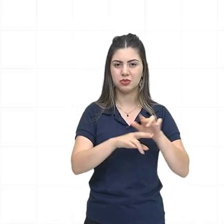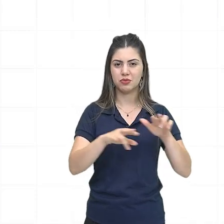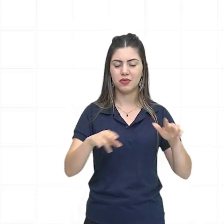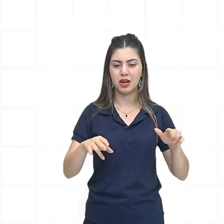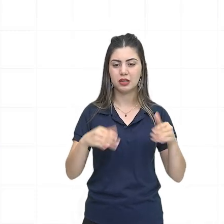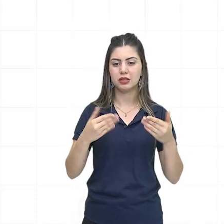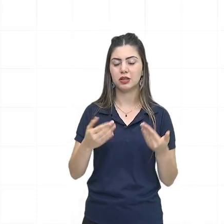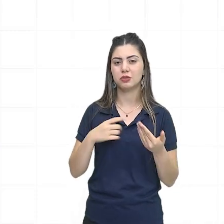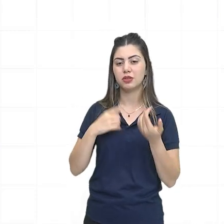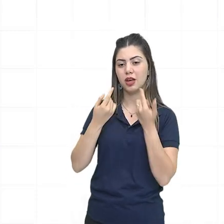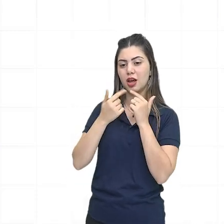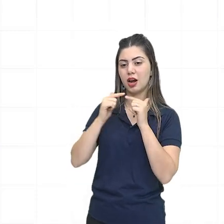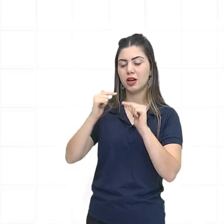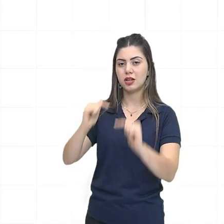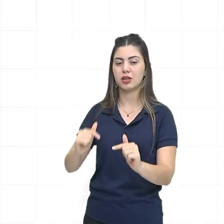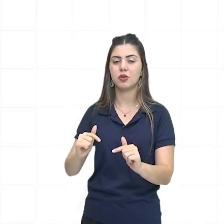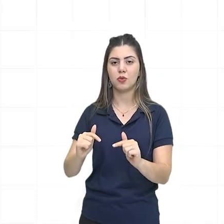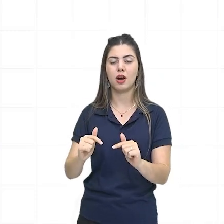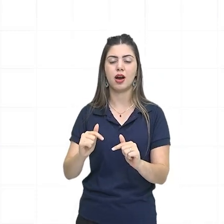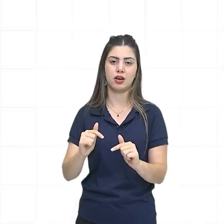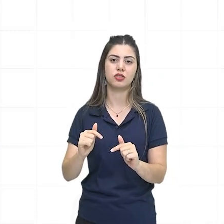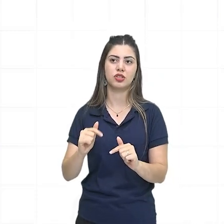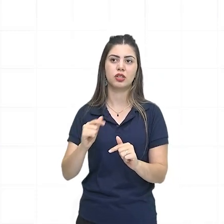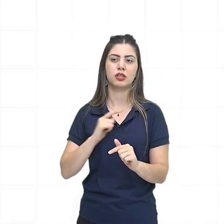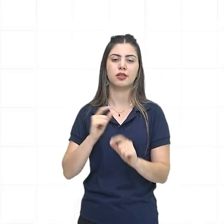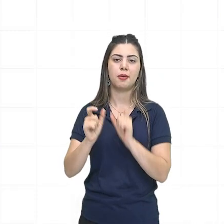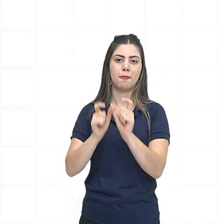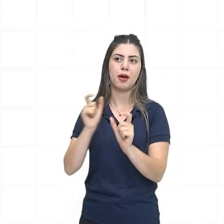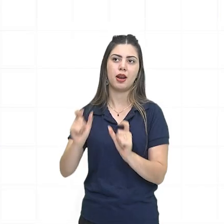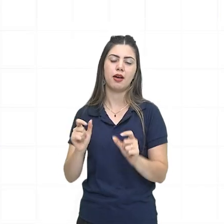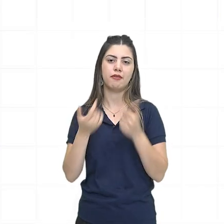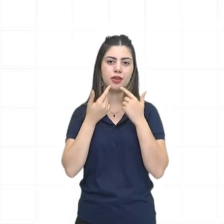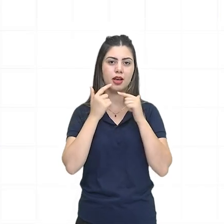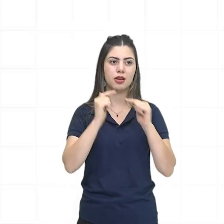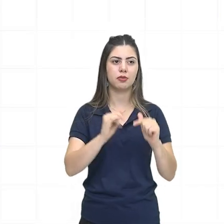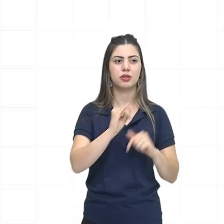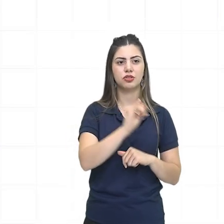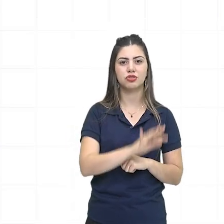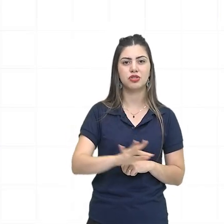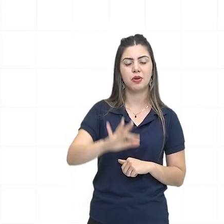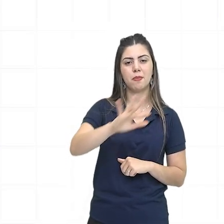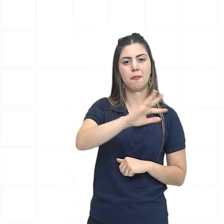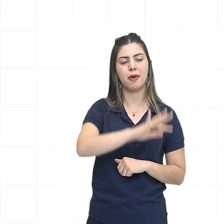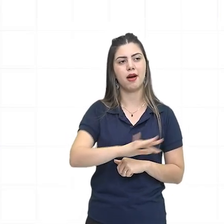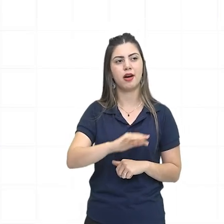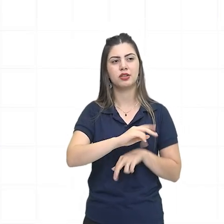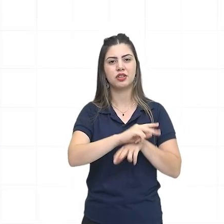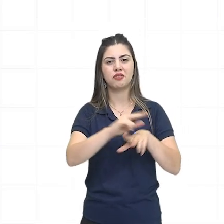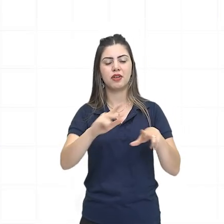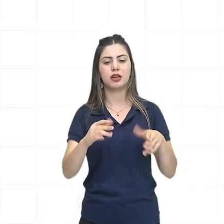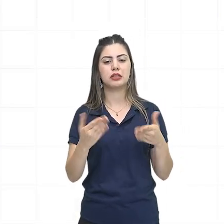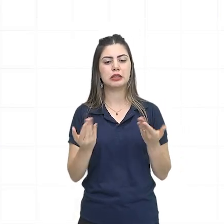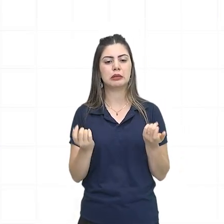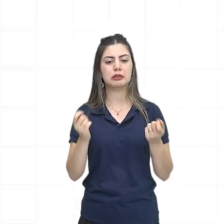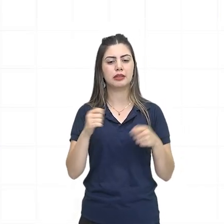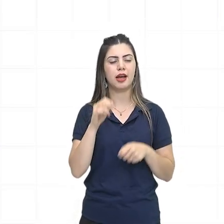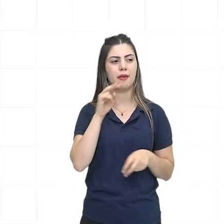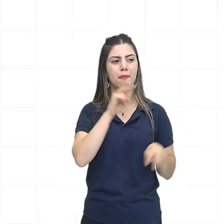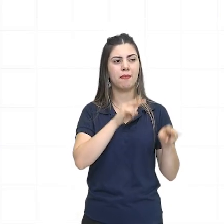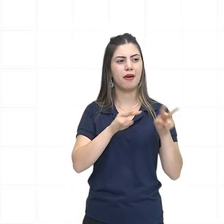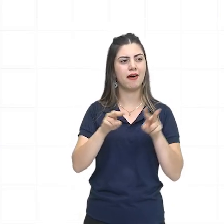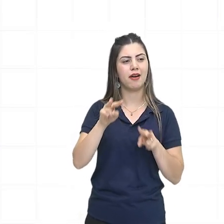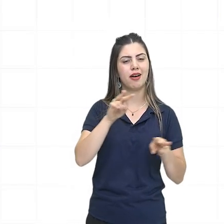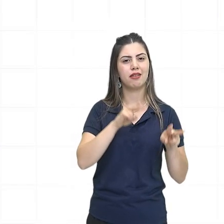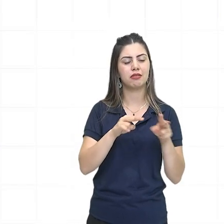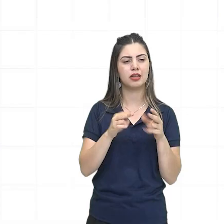as linguagens verbal e não verbais são suavizadas, permitindo que o invisível se torne